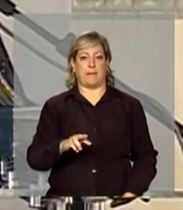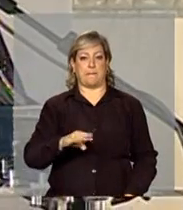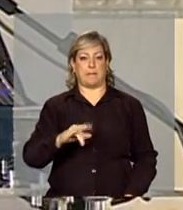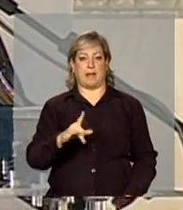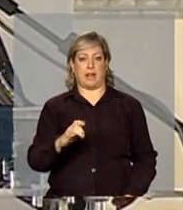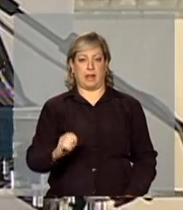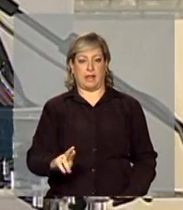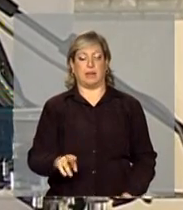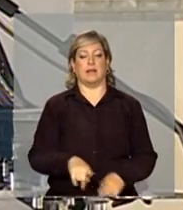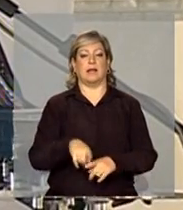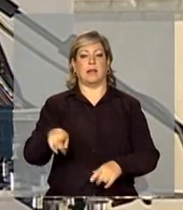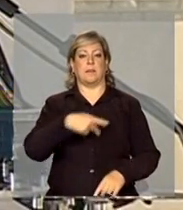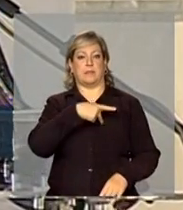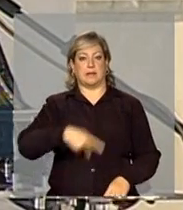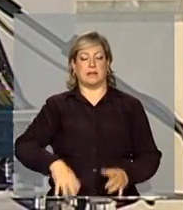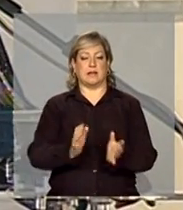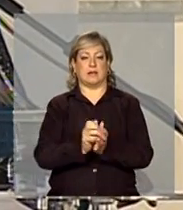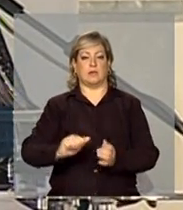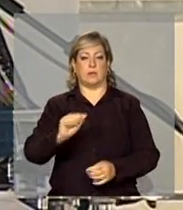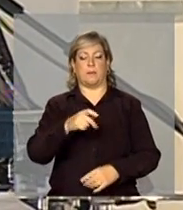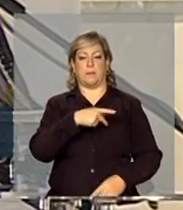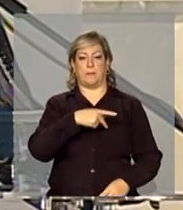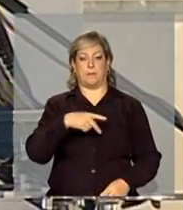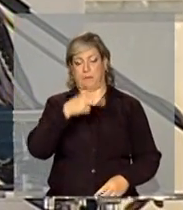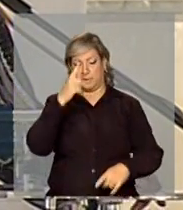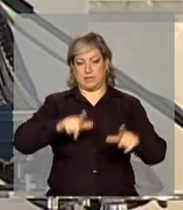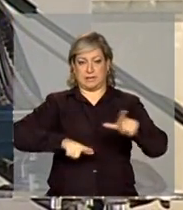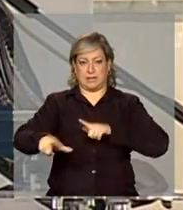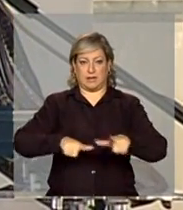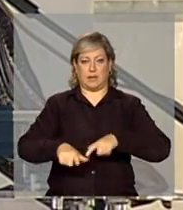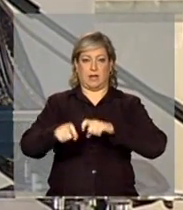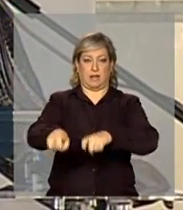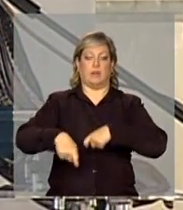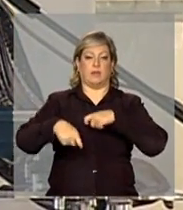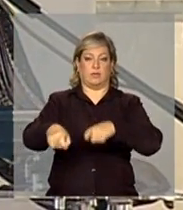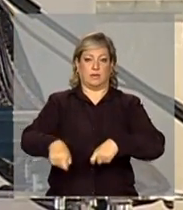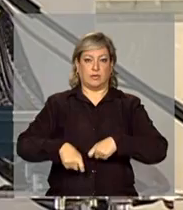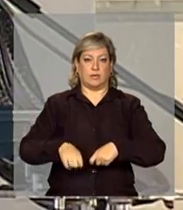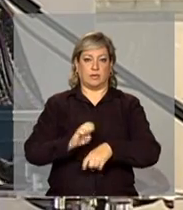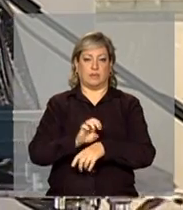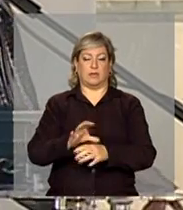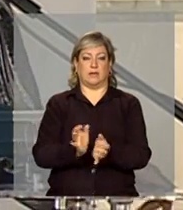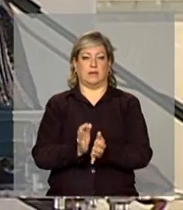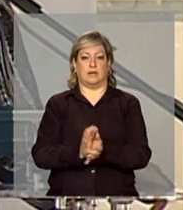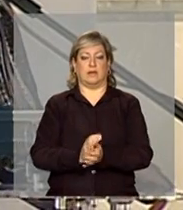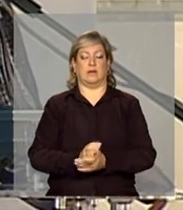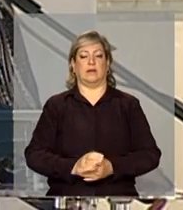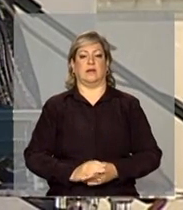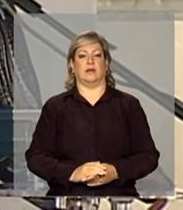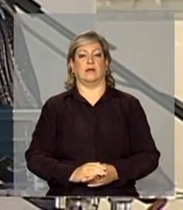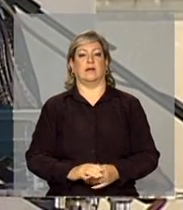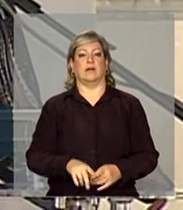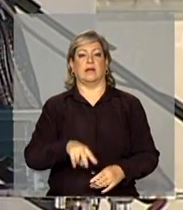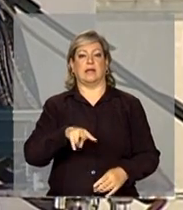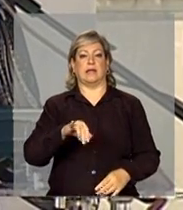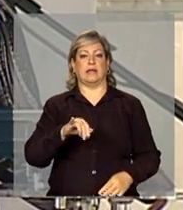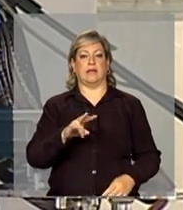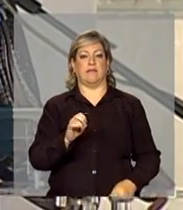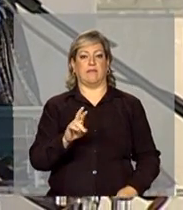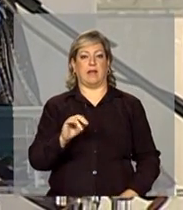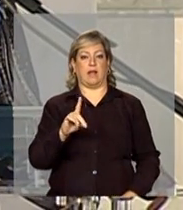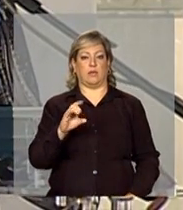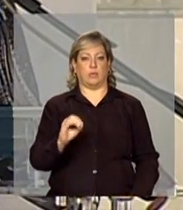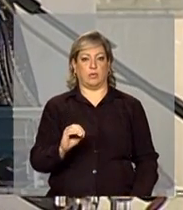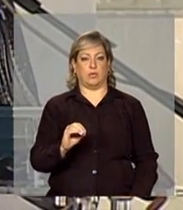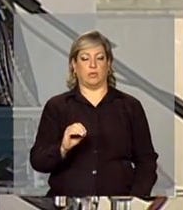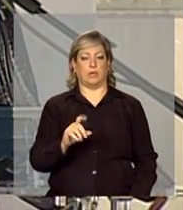da Federação dos Trabalhadores na Agricultura do Estado do Paraná, FETAEP, o Neveraldo da Silva